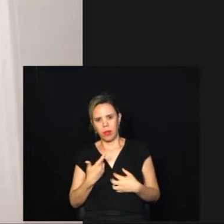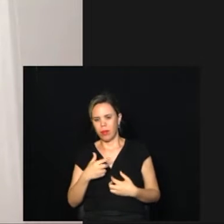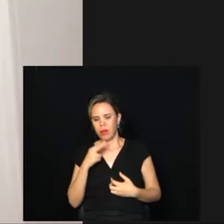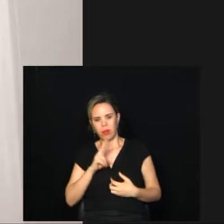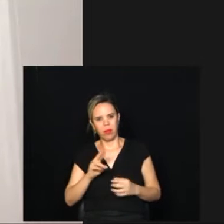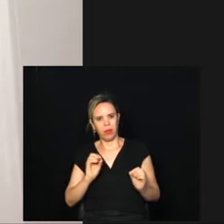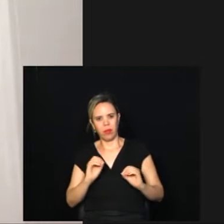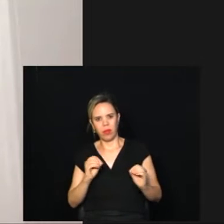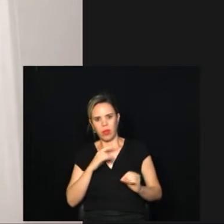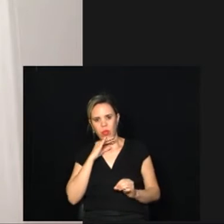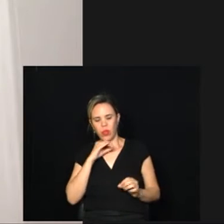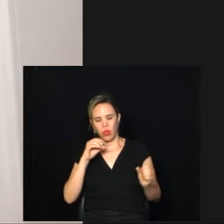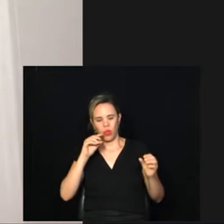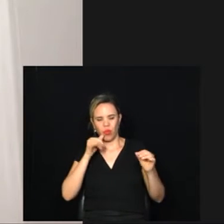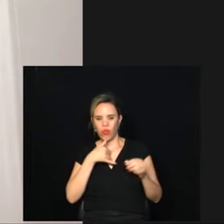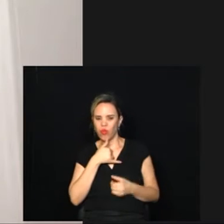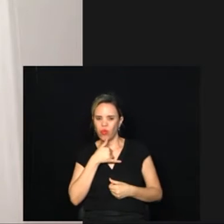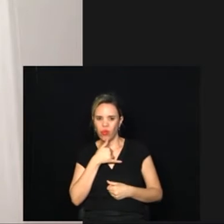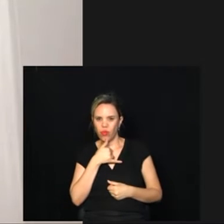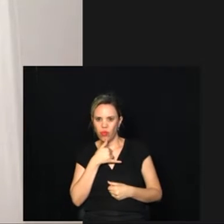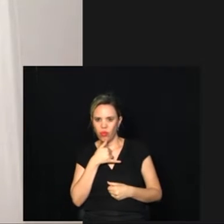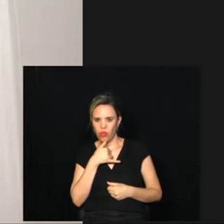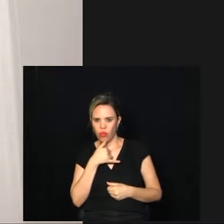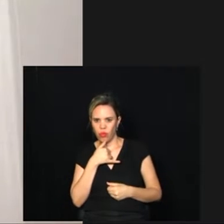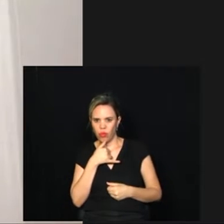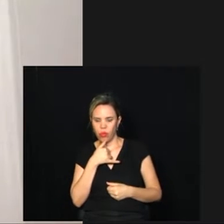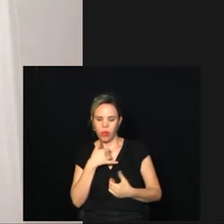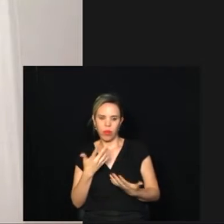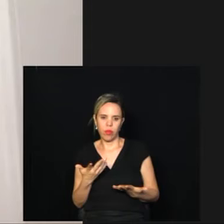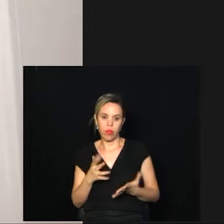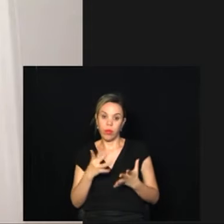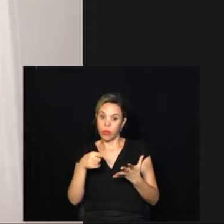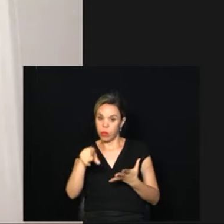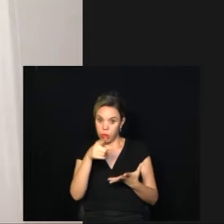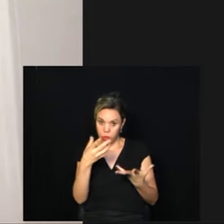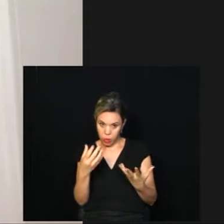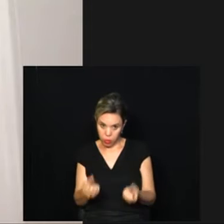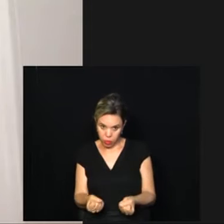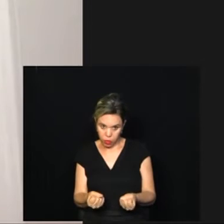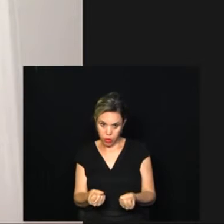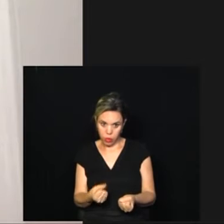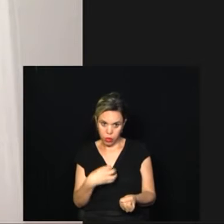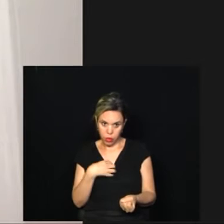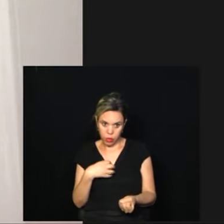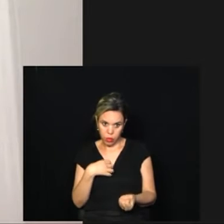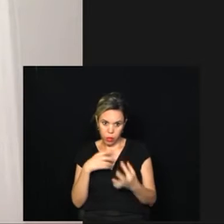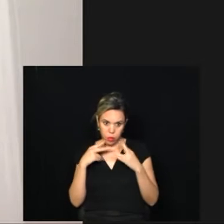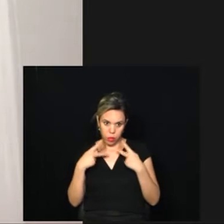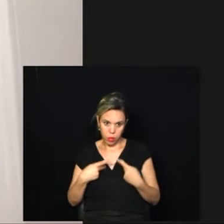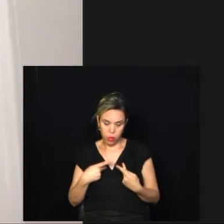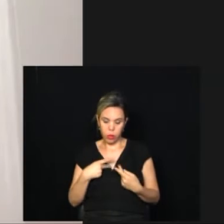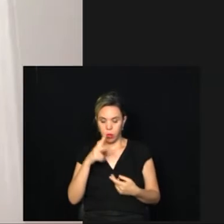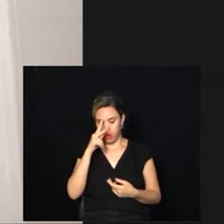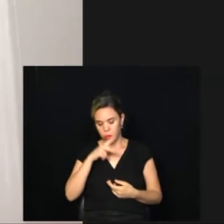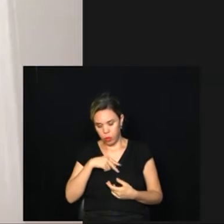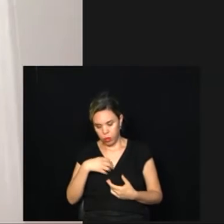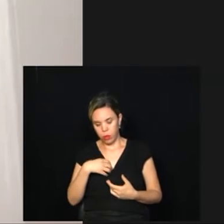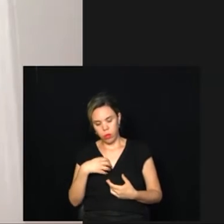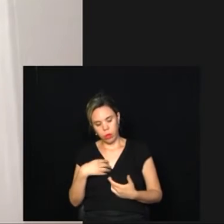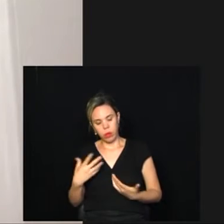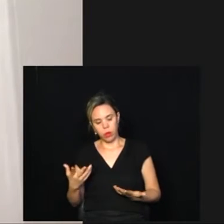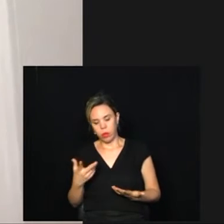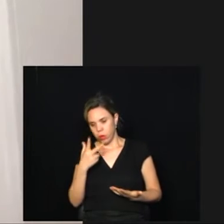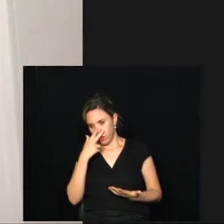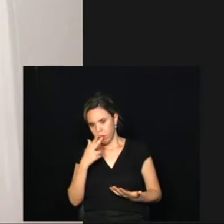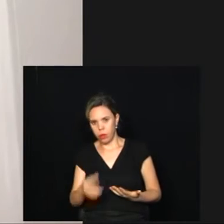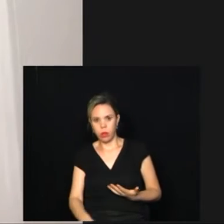inutilidade ou de tristeza, se permita ser humano, sabe? Sabe aquele